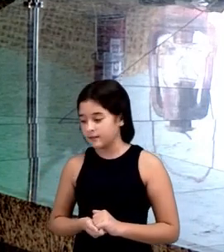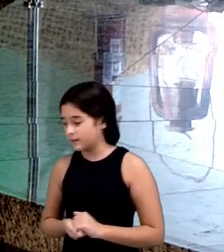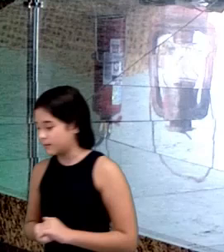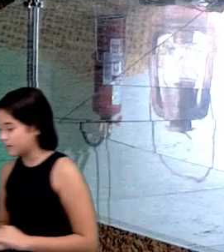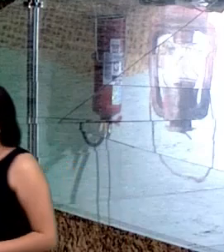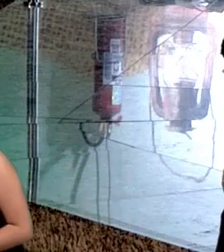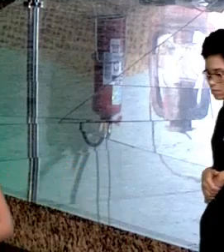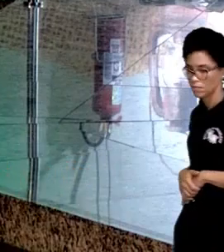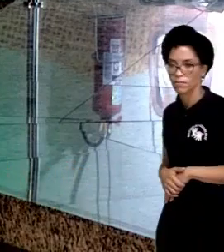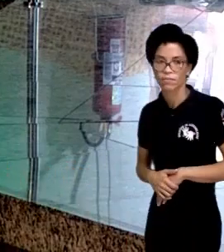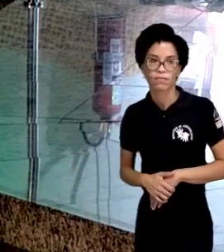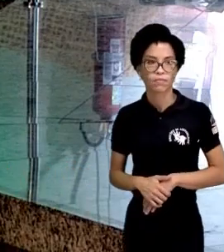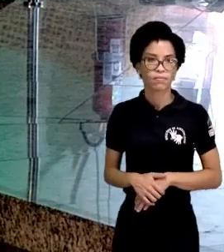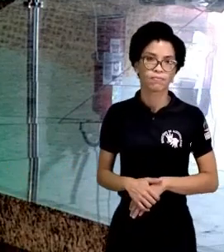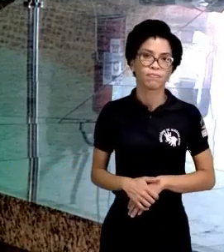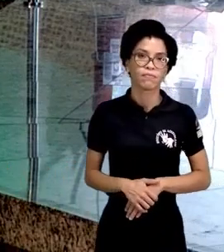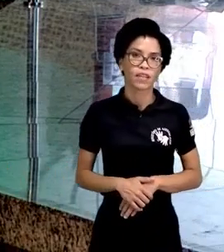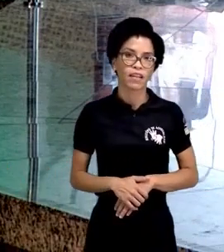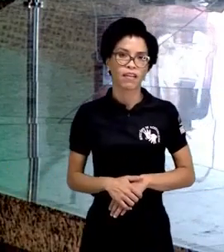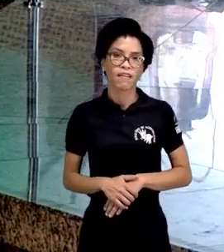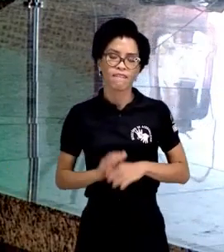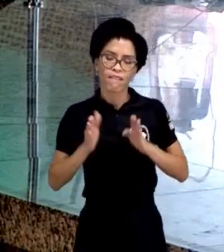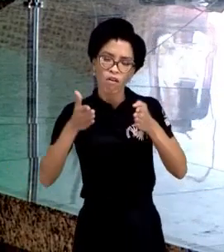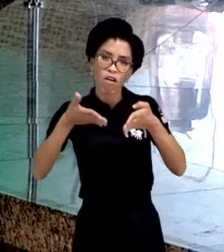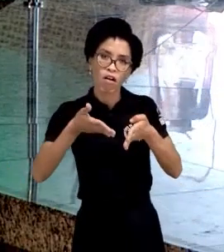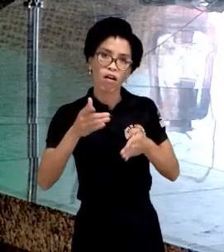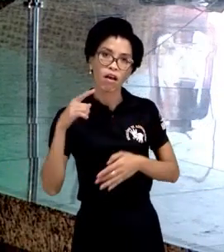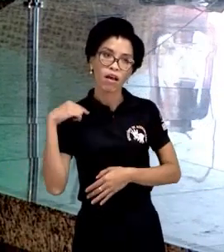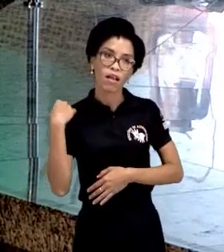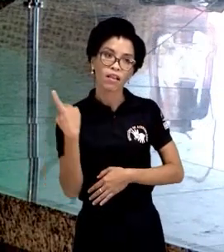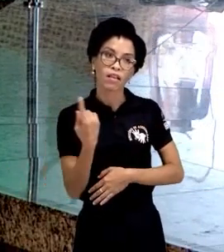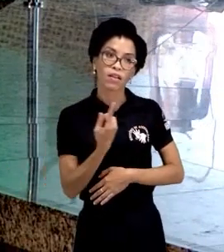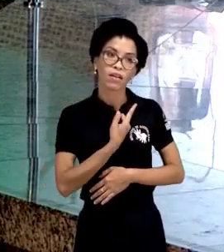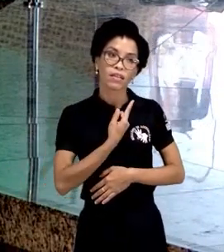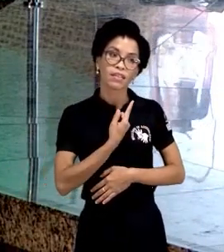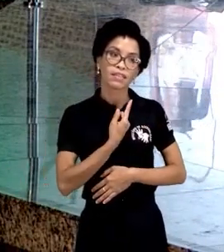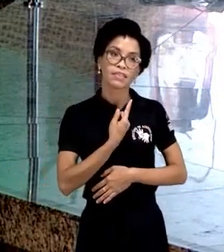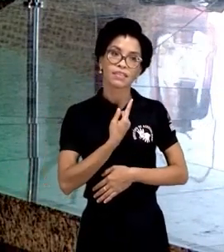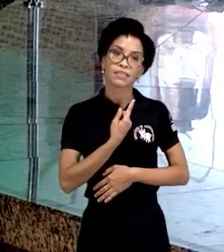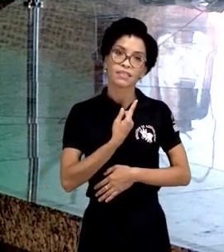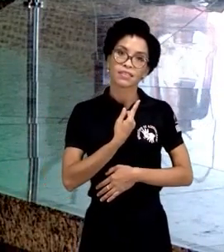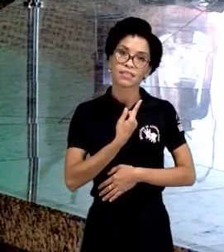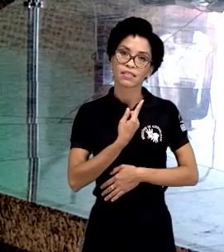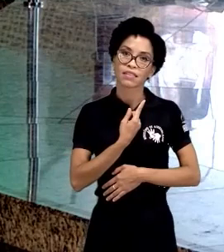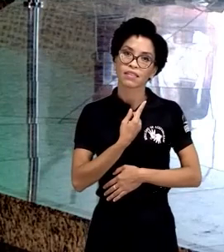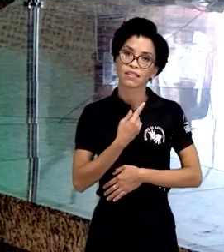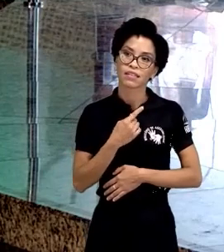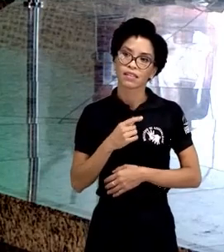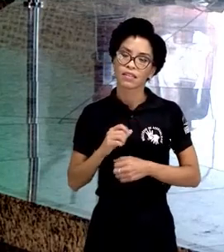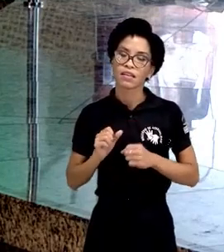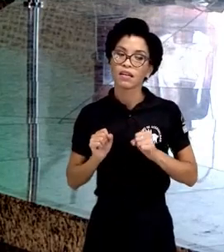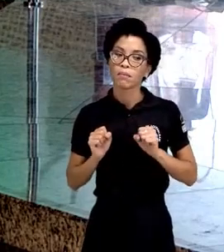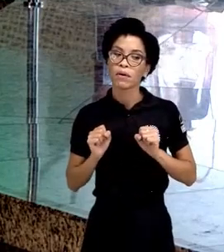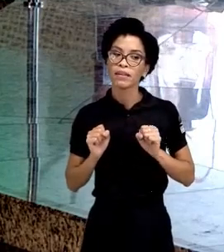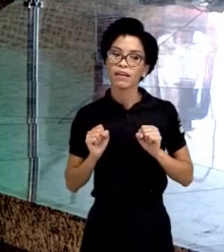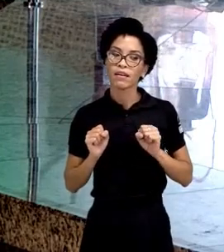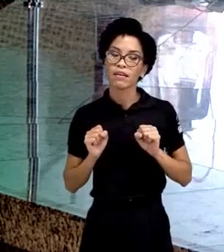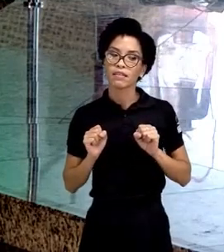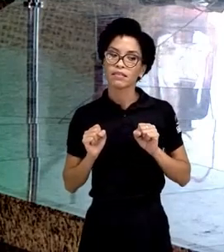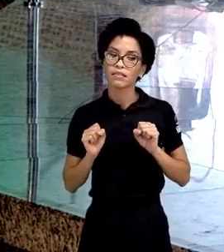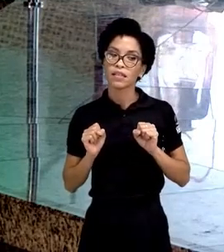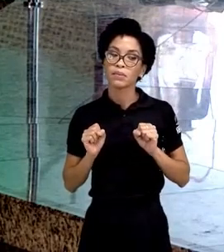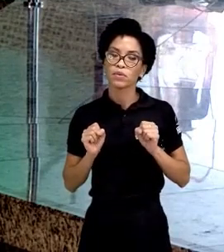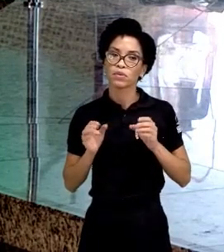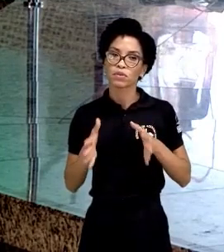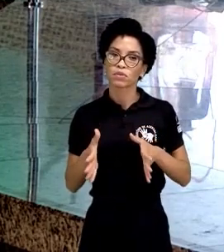não. Boas obras. Então, pastor, na prática, o que é que isso significa? É